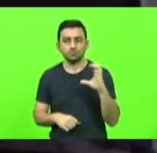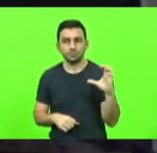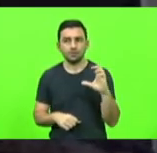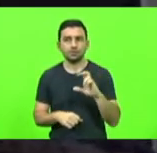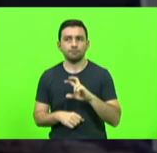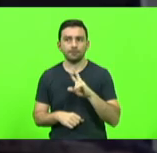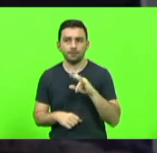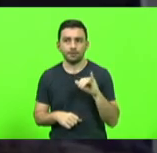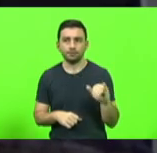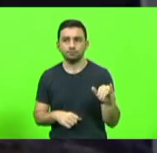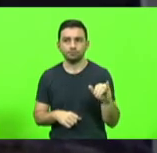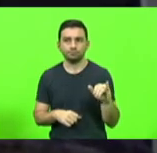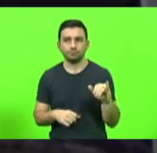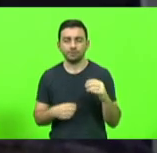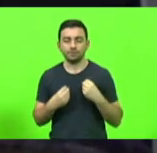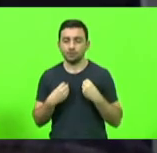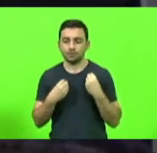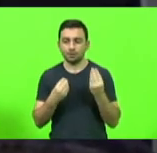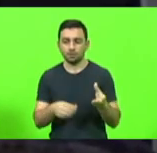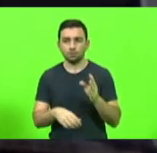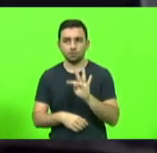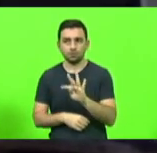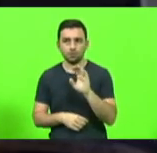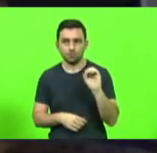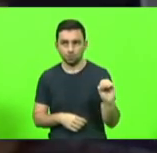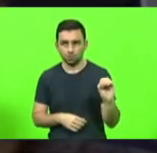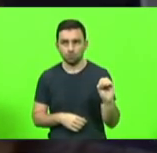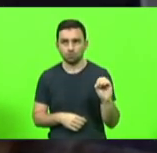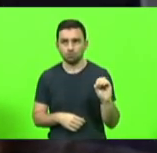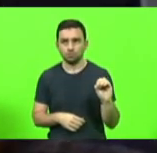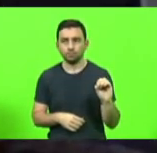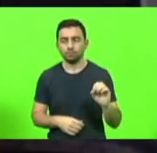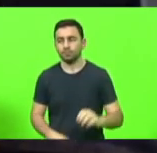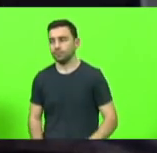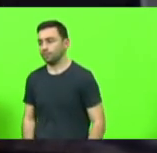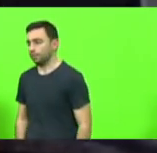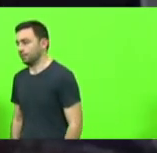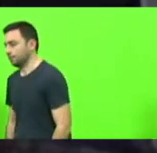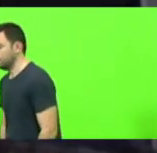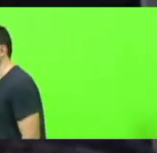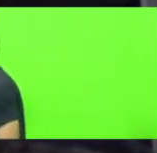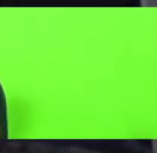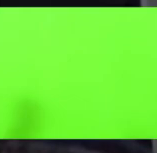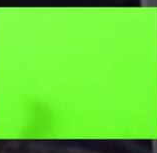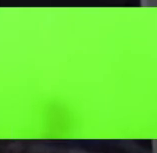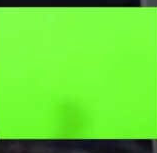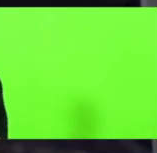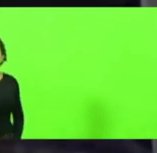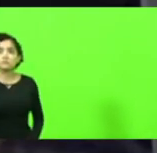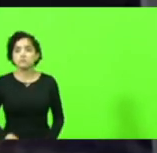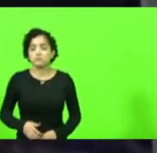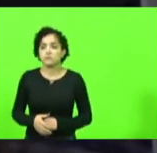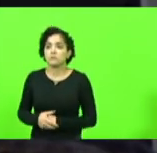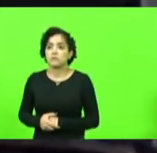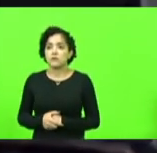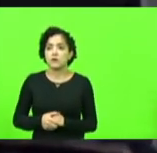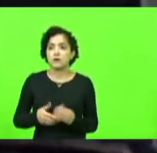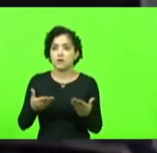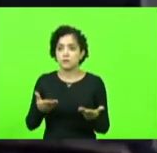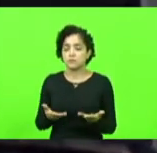que oferece o curso de terapia ocupacional. Agradeço até a doutora Luciana Stout, né, por ter trazido